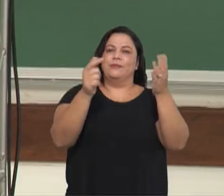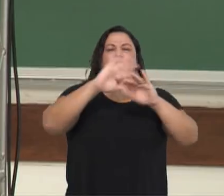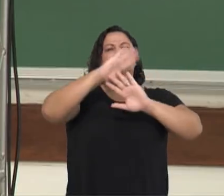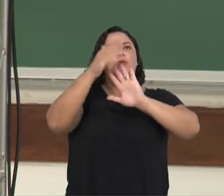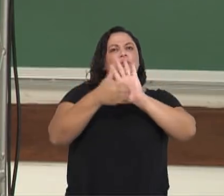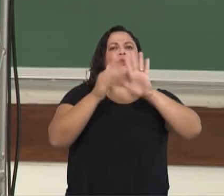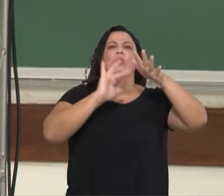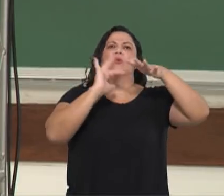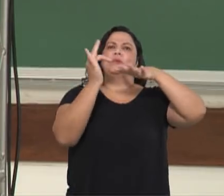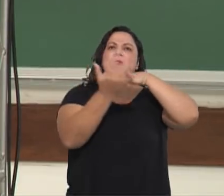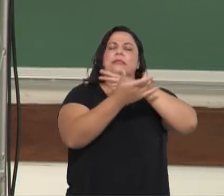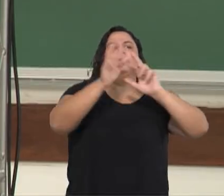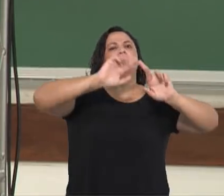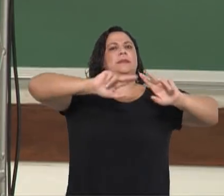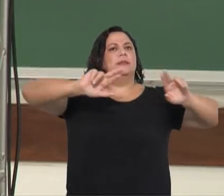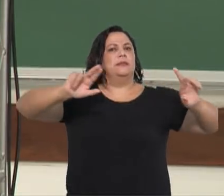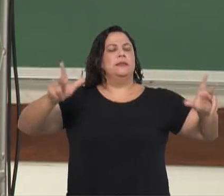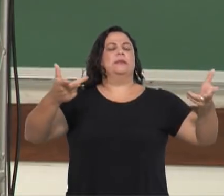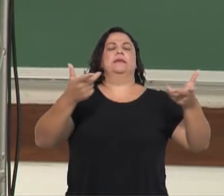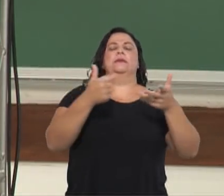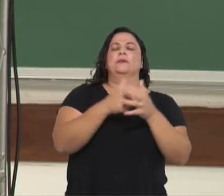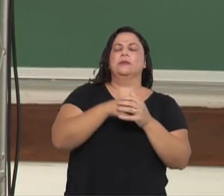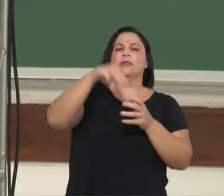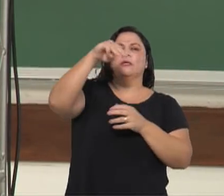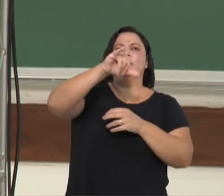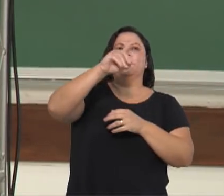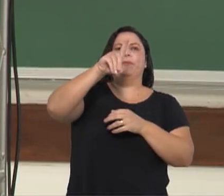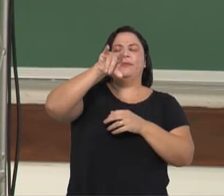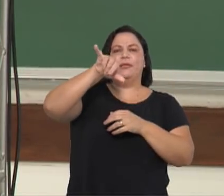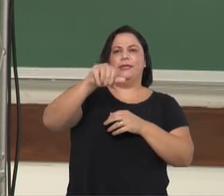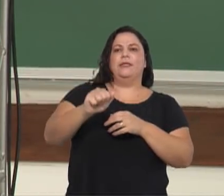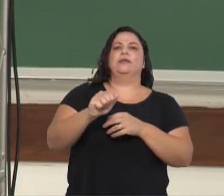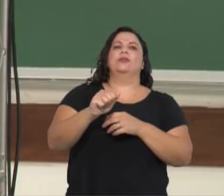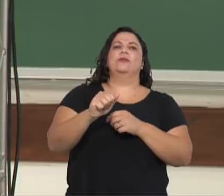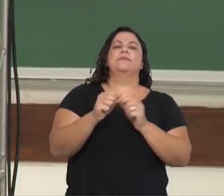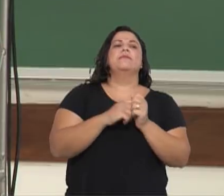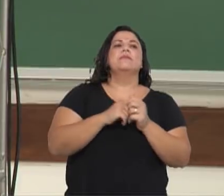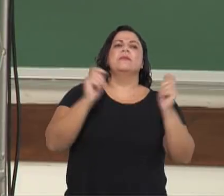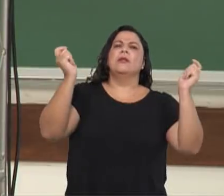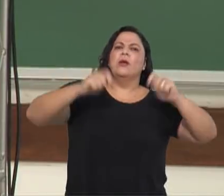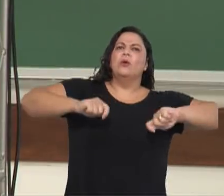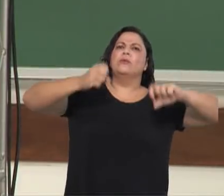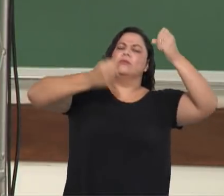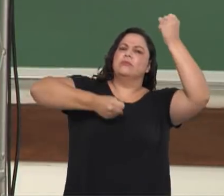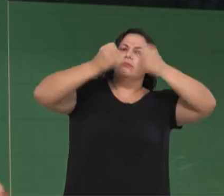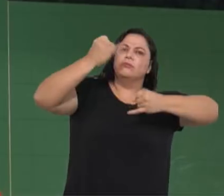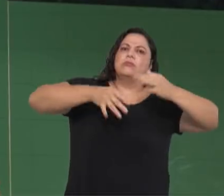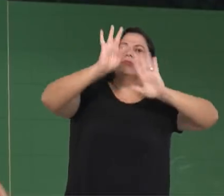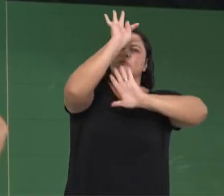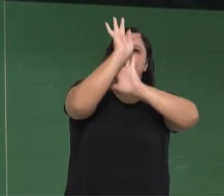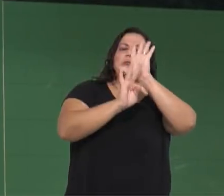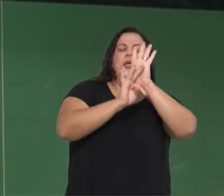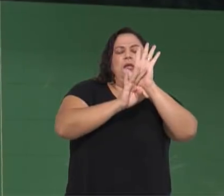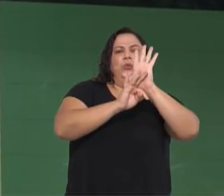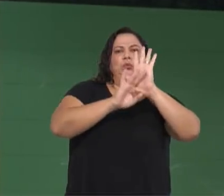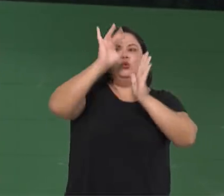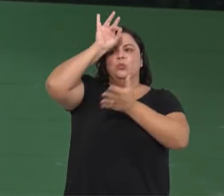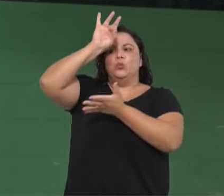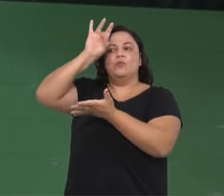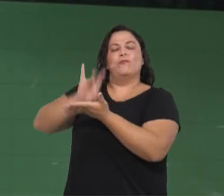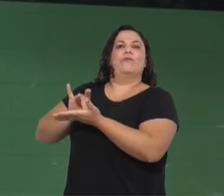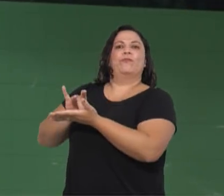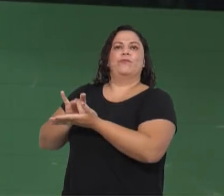campo jornalístico e midiático, eu estou falando de textos que trabalham com a realidade, com o